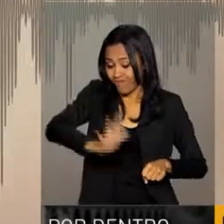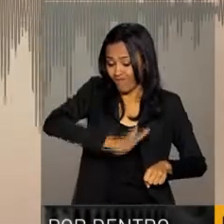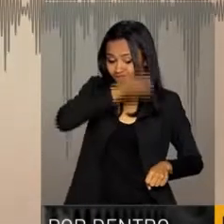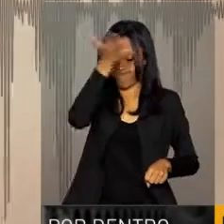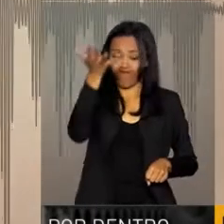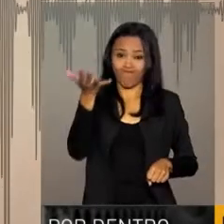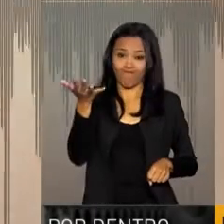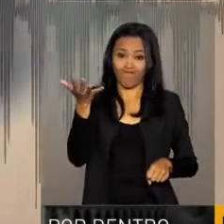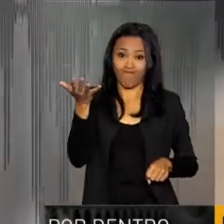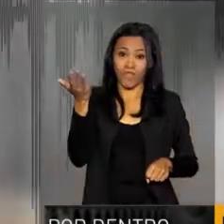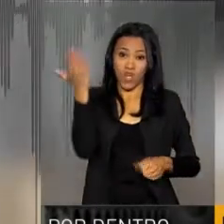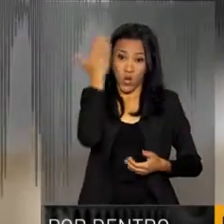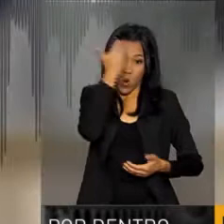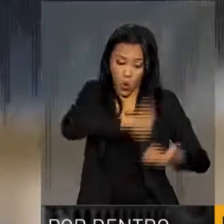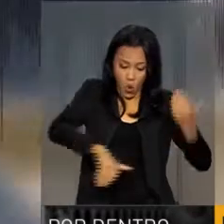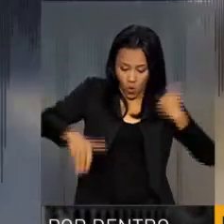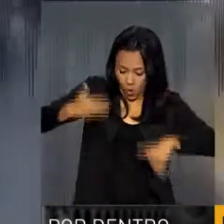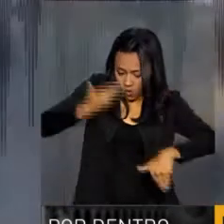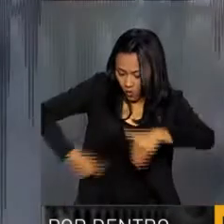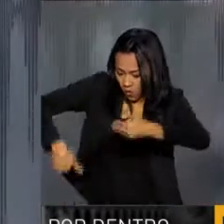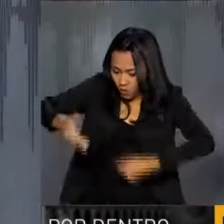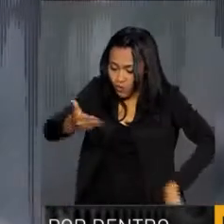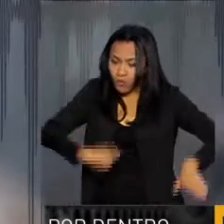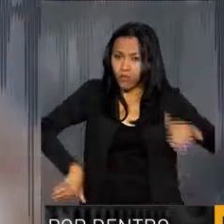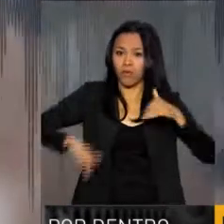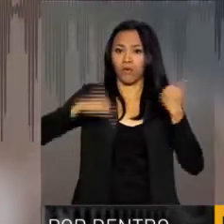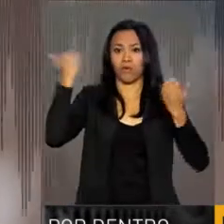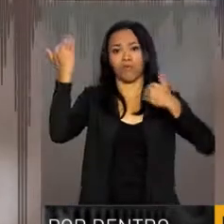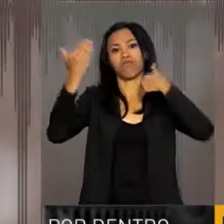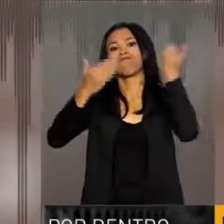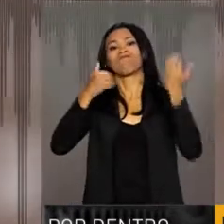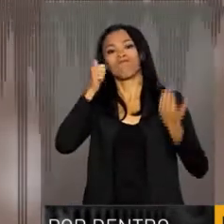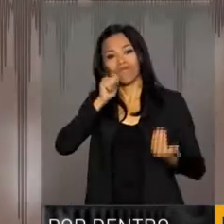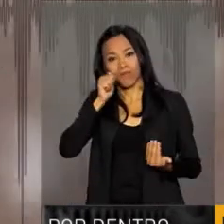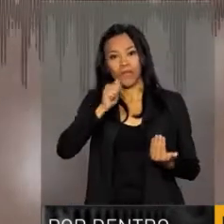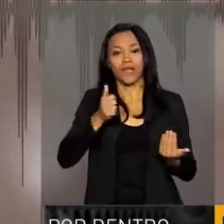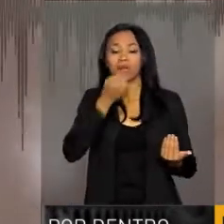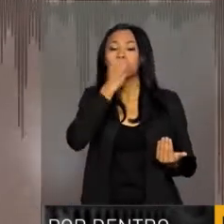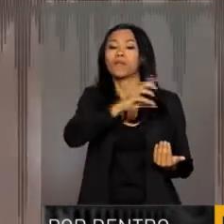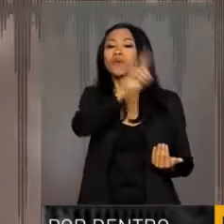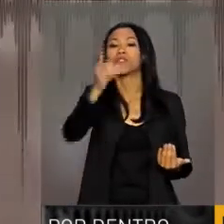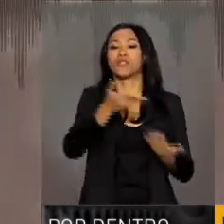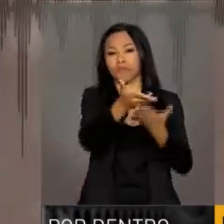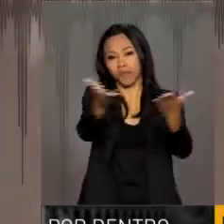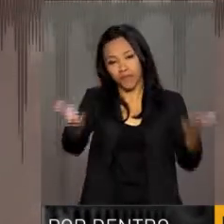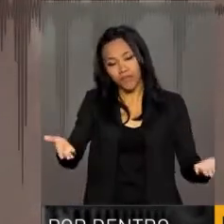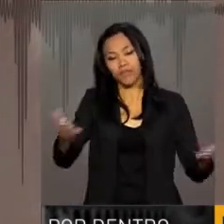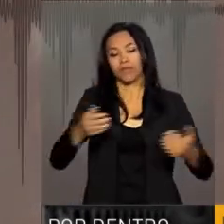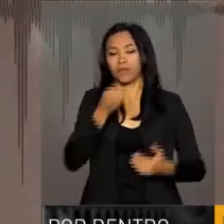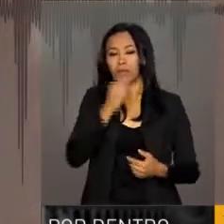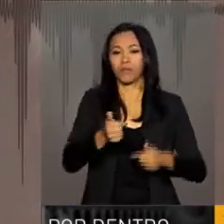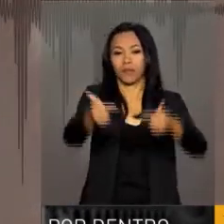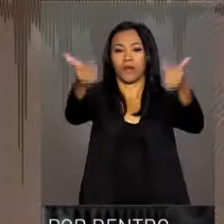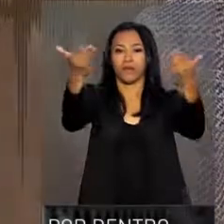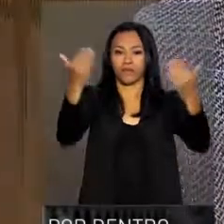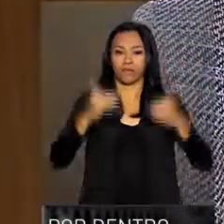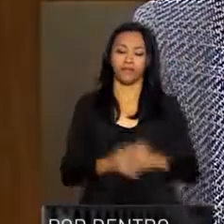esquartejando o corpo da vítima bom dia a todos um bom trabalho e até a próxima oportunidade